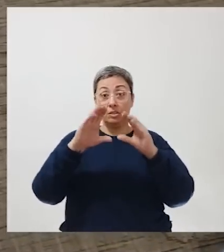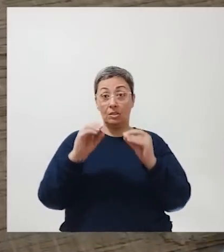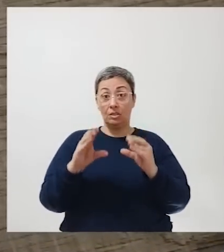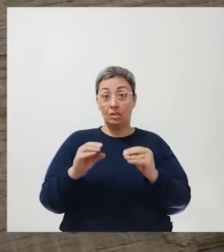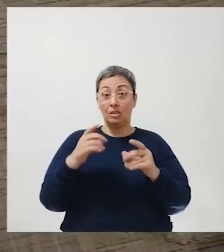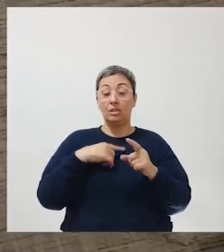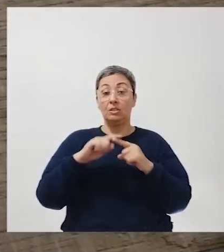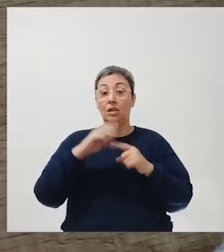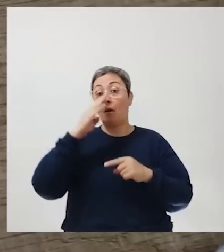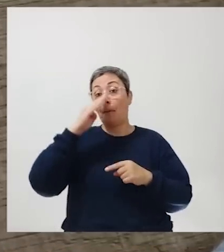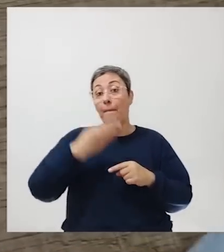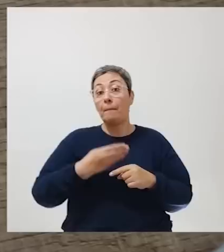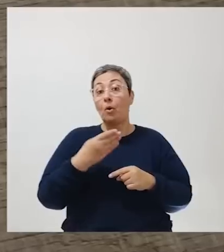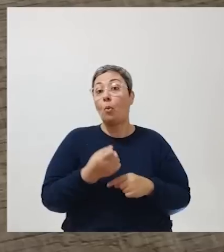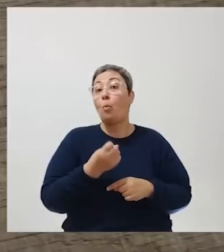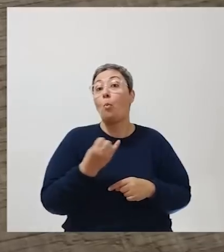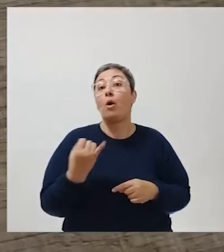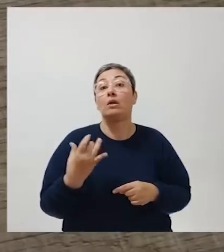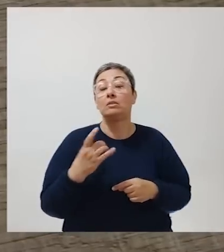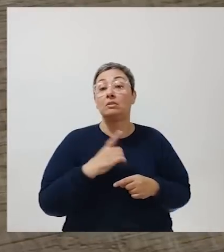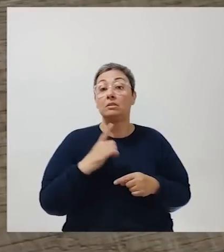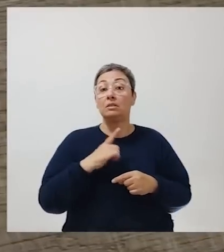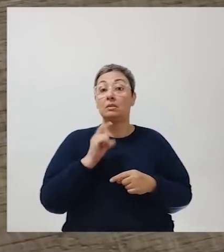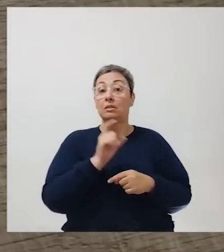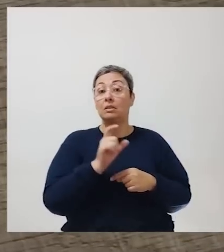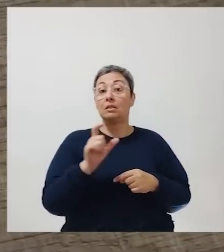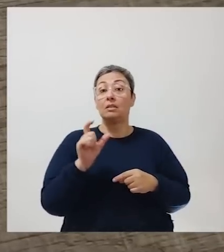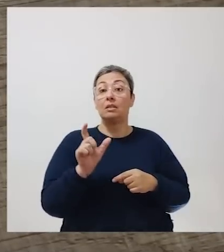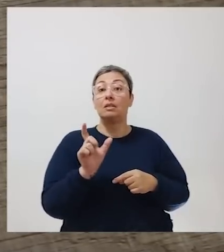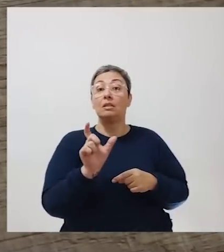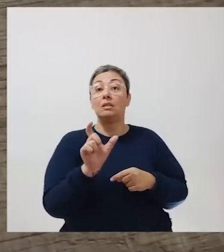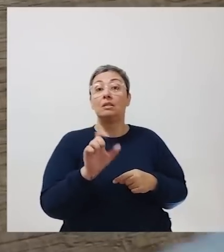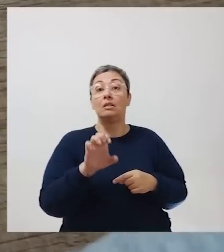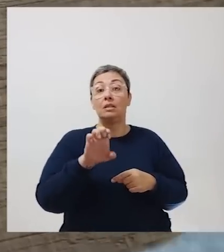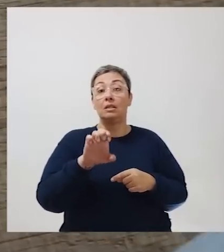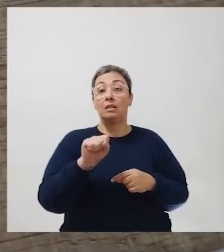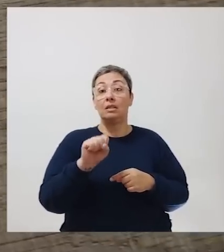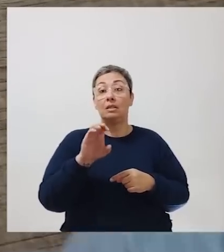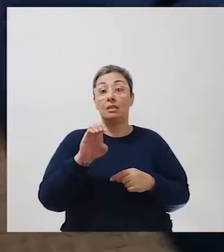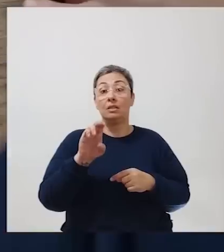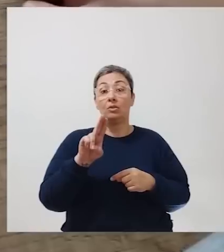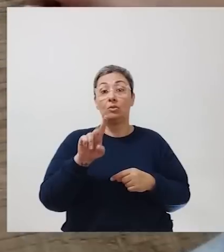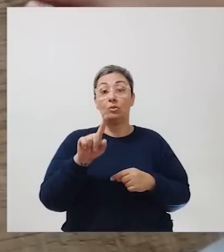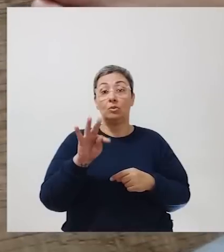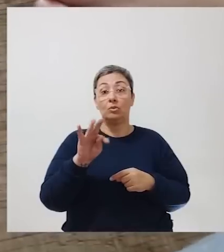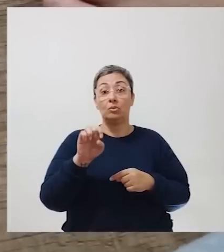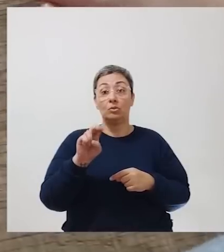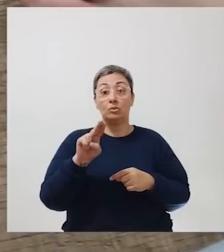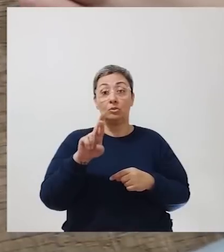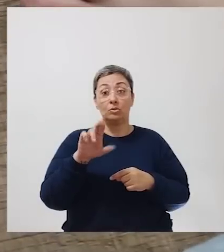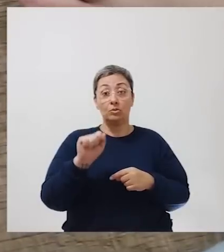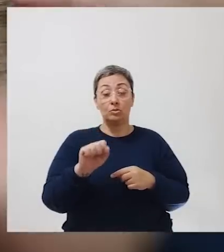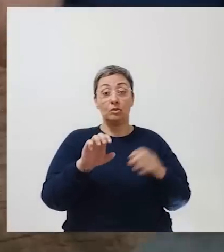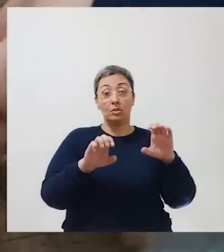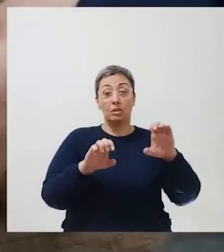de fusquinha. Quantos pedacinhos tem a palavra escultura?